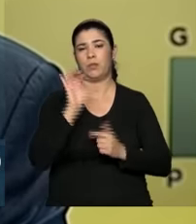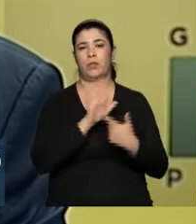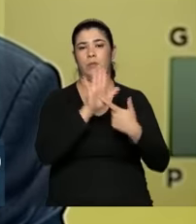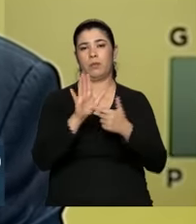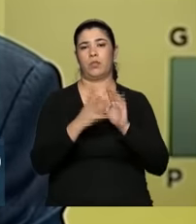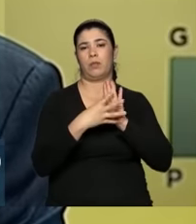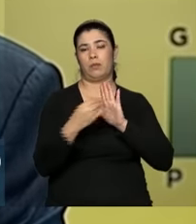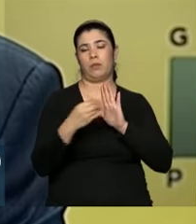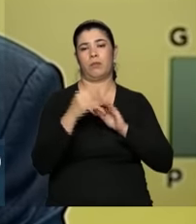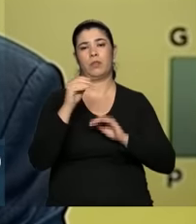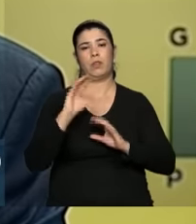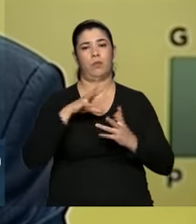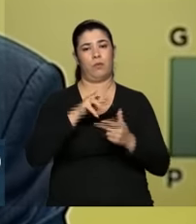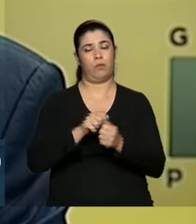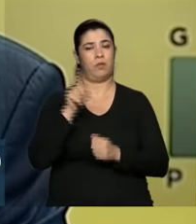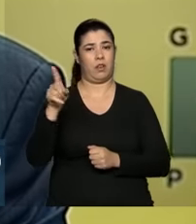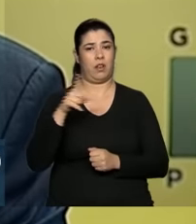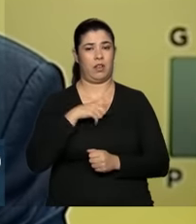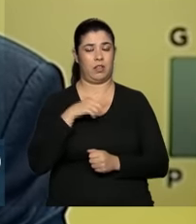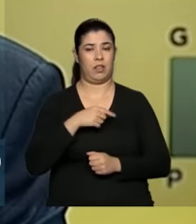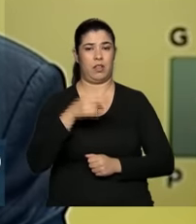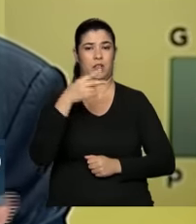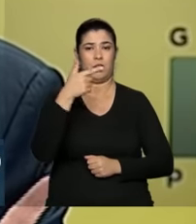proporção deles é 2,7.